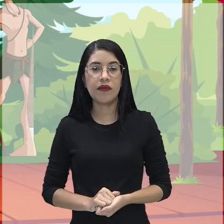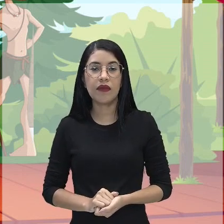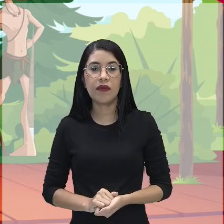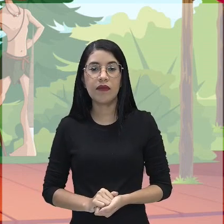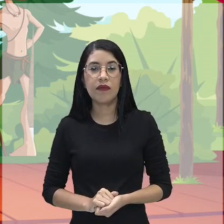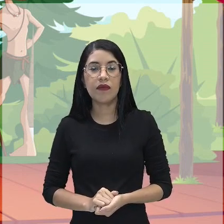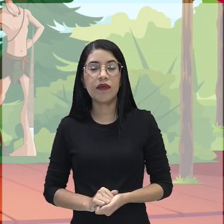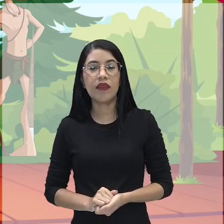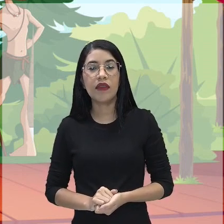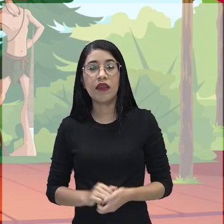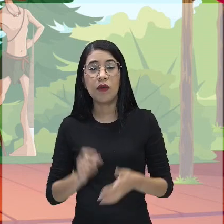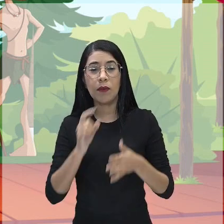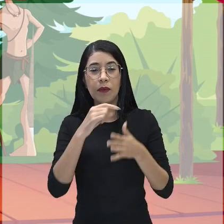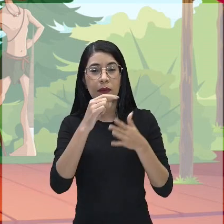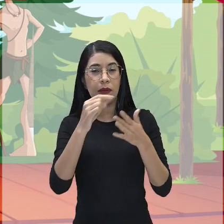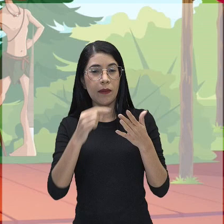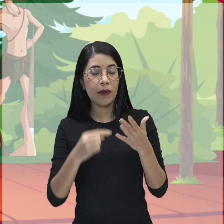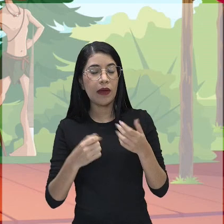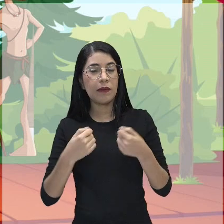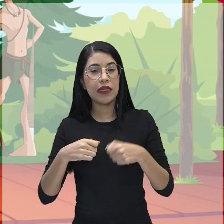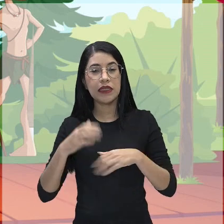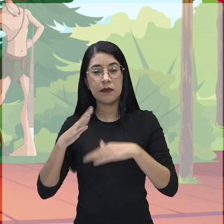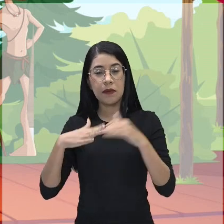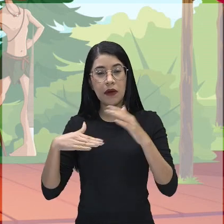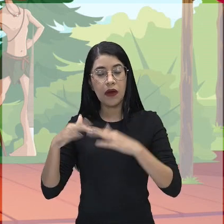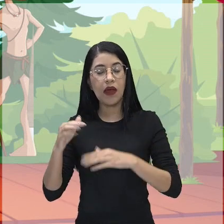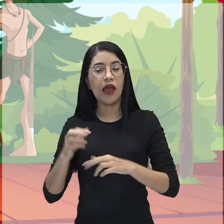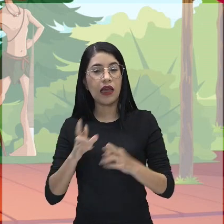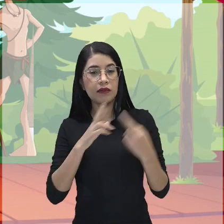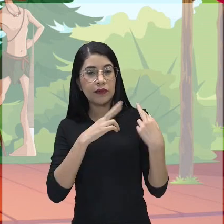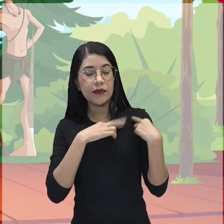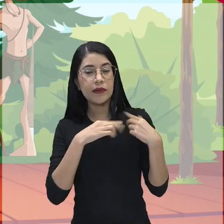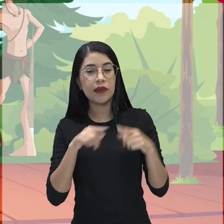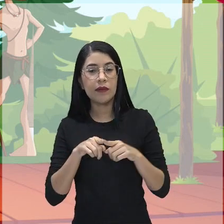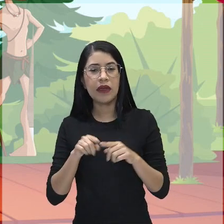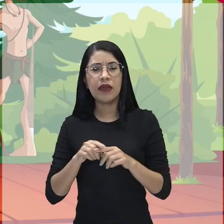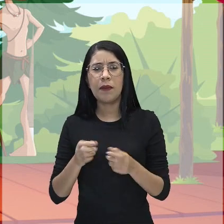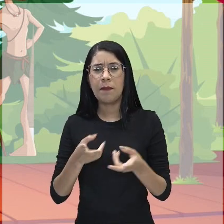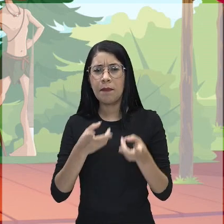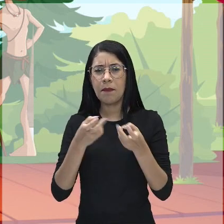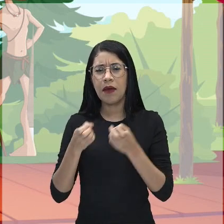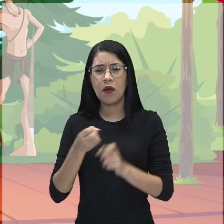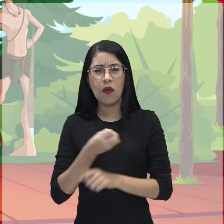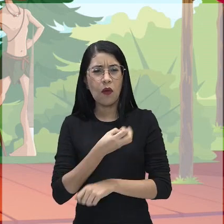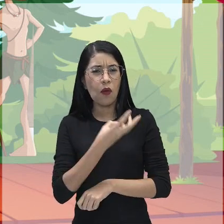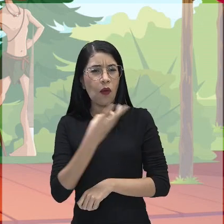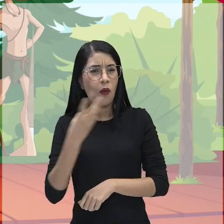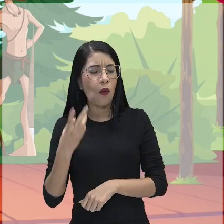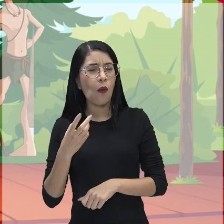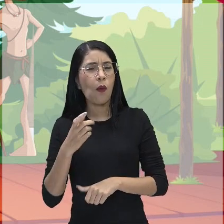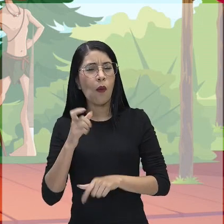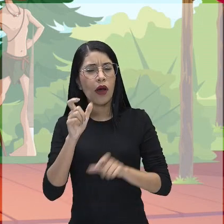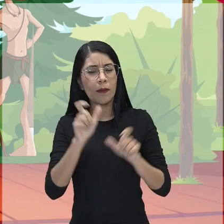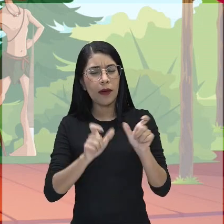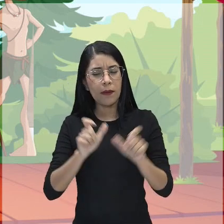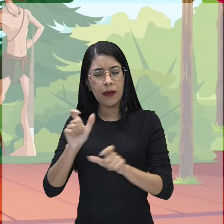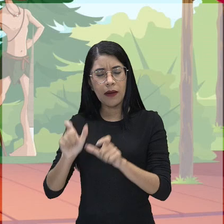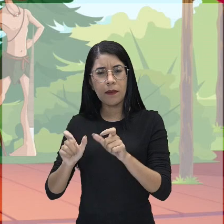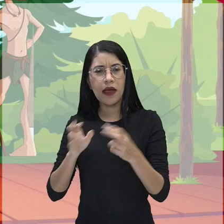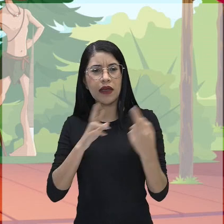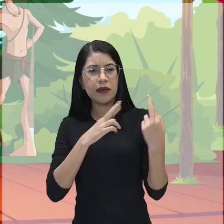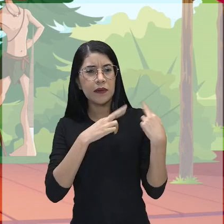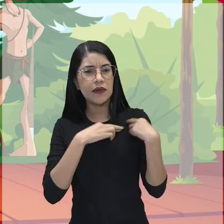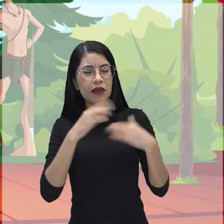isso envolve profissionais. Vocês já viram a quantidade de profissionais que só nesse momento que eu estou apresentando para